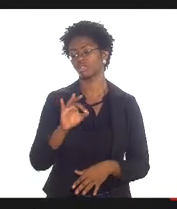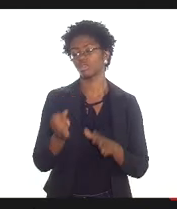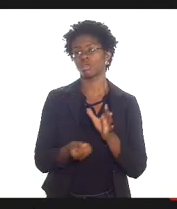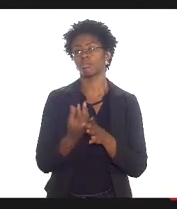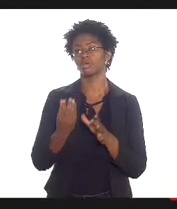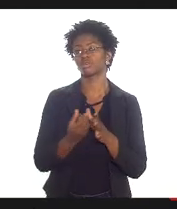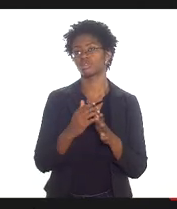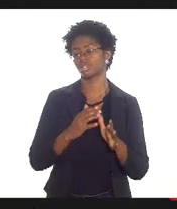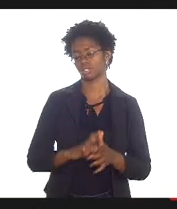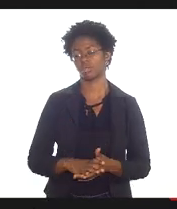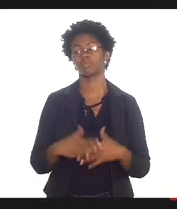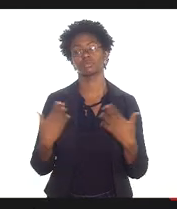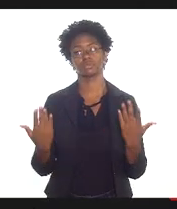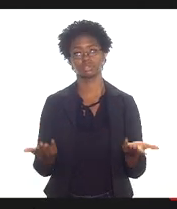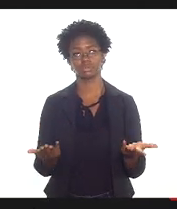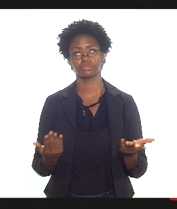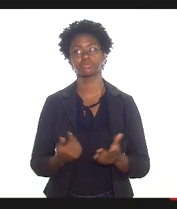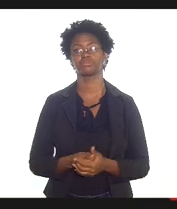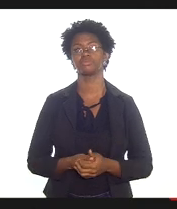seja,